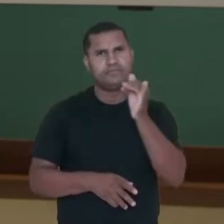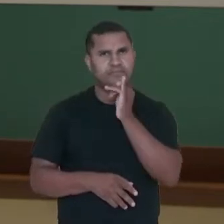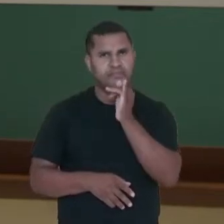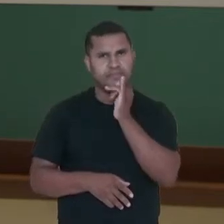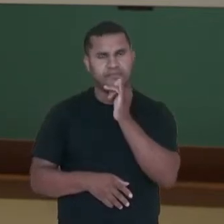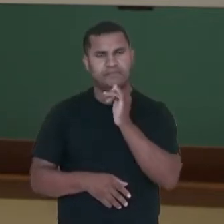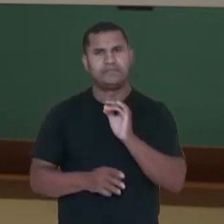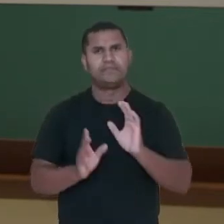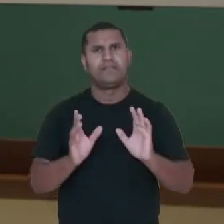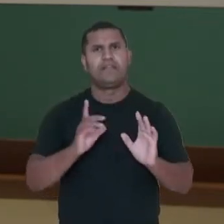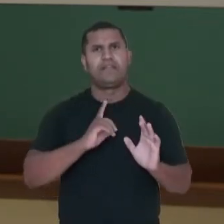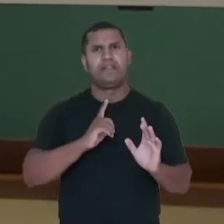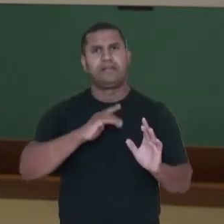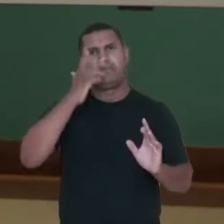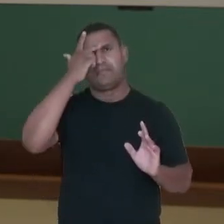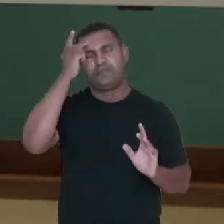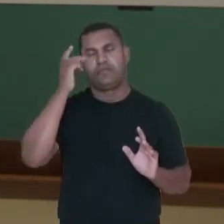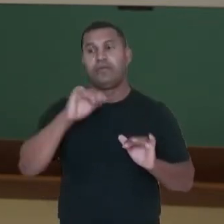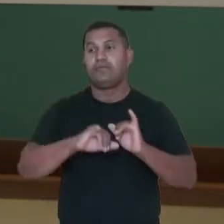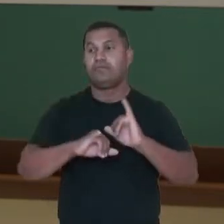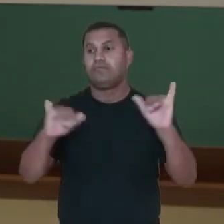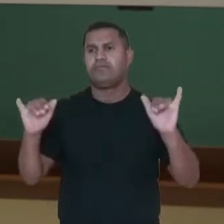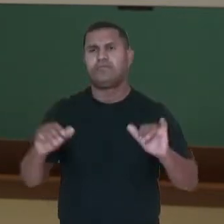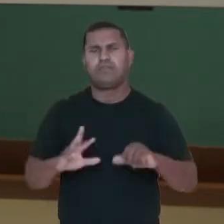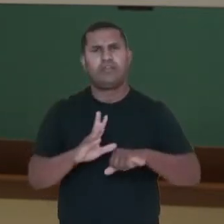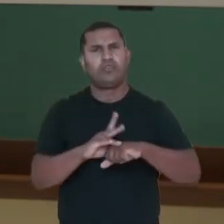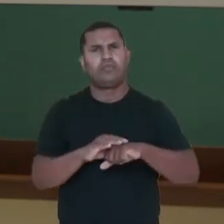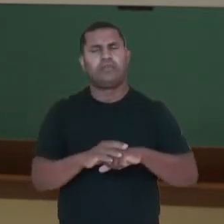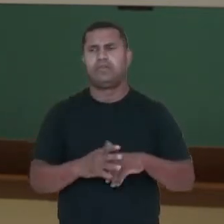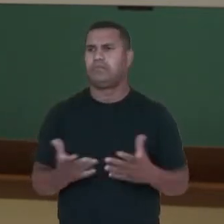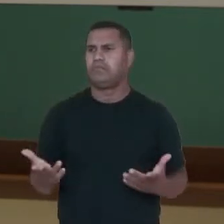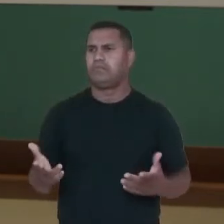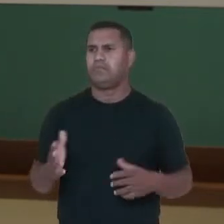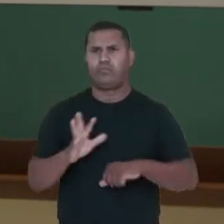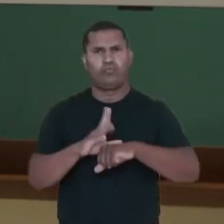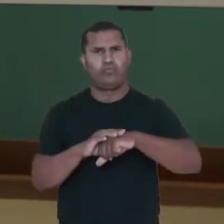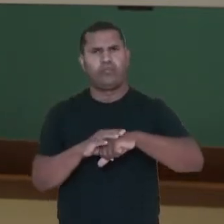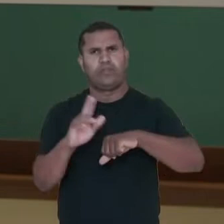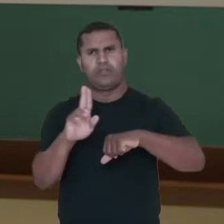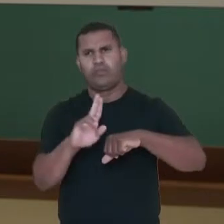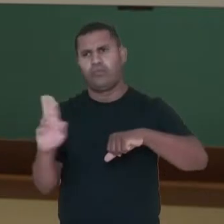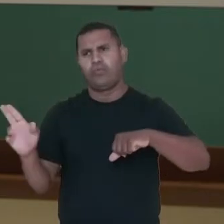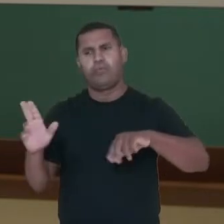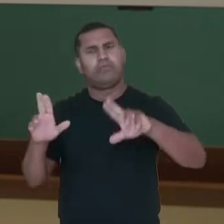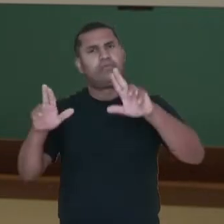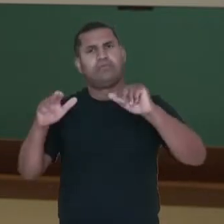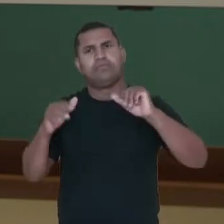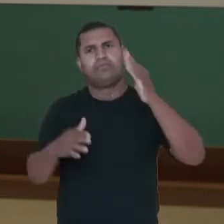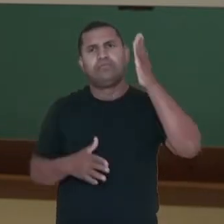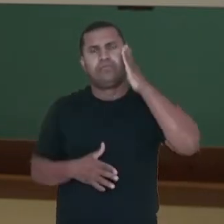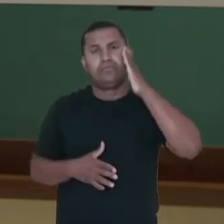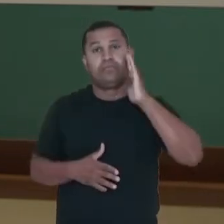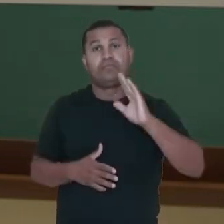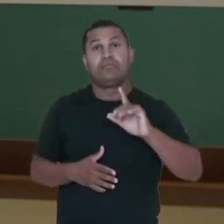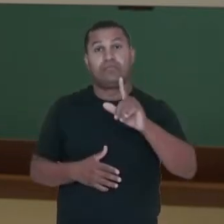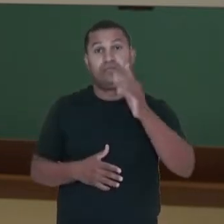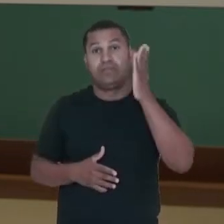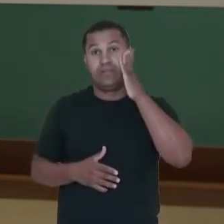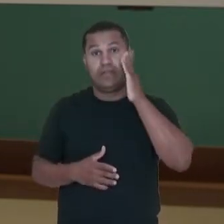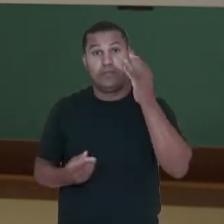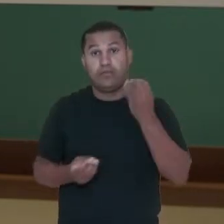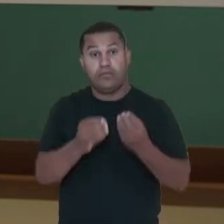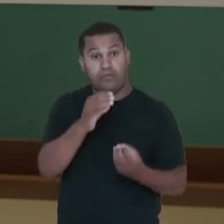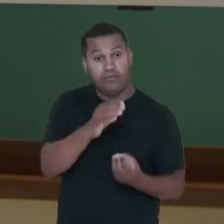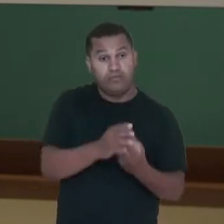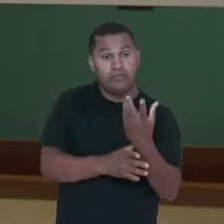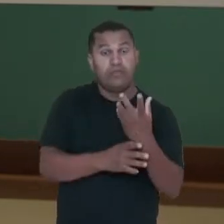parou para pensar? Como será que surge essa doença? Será que a gente consegue estudar o surgimento e o curso dessa doença? Sim,